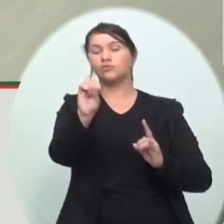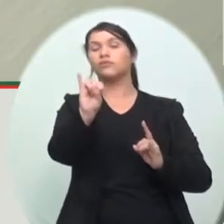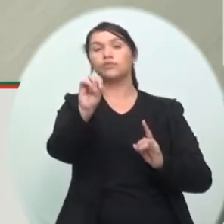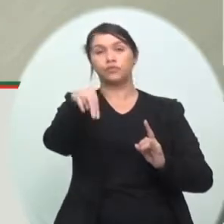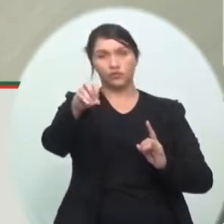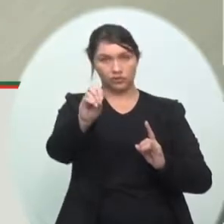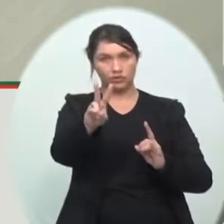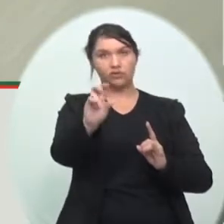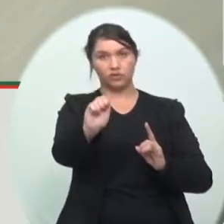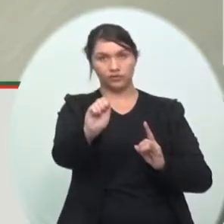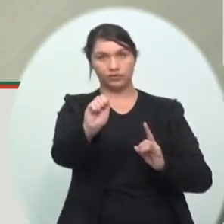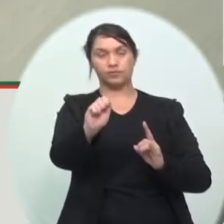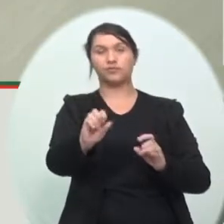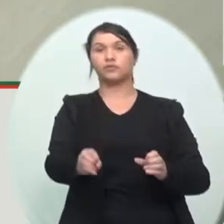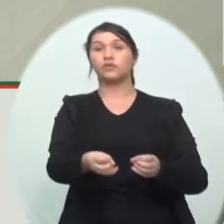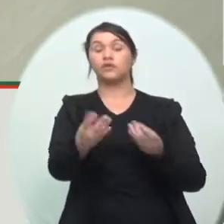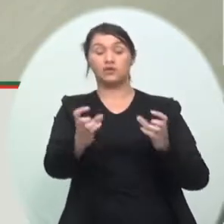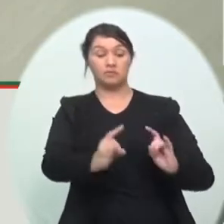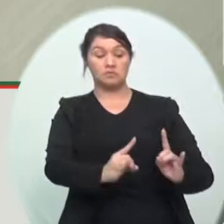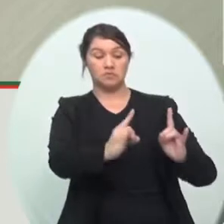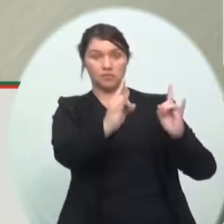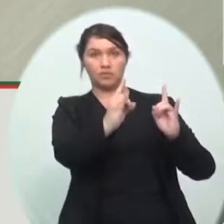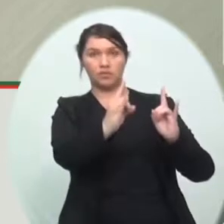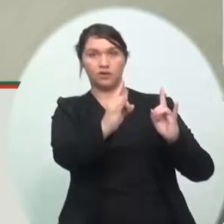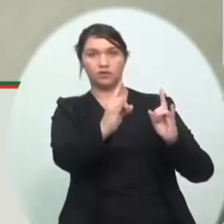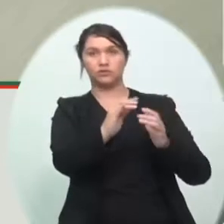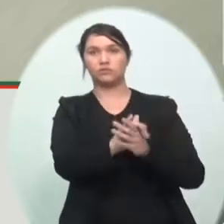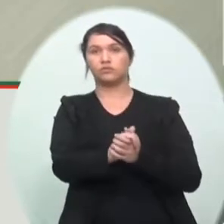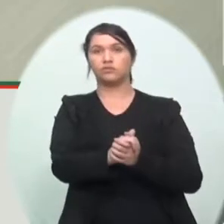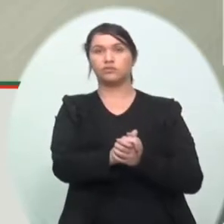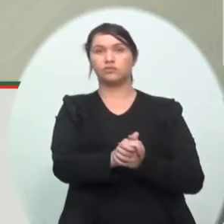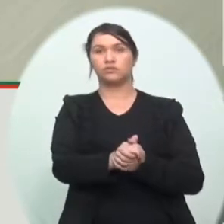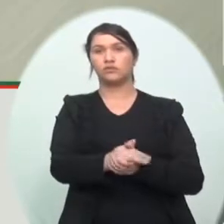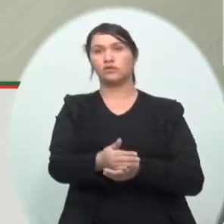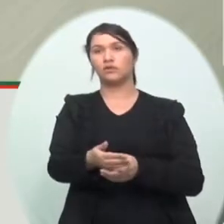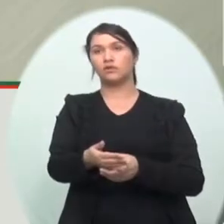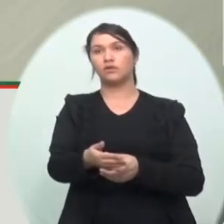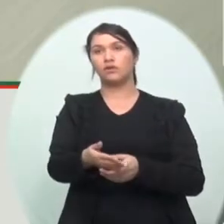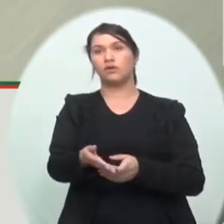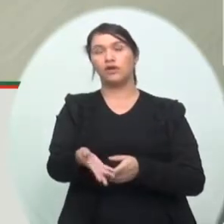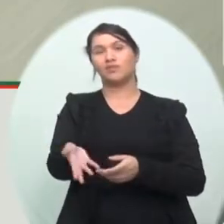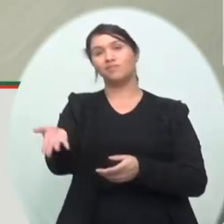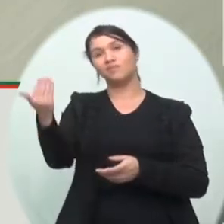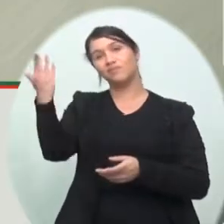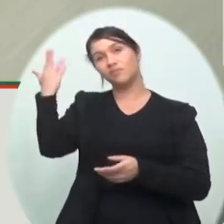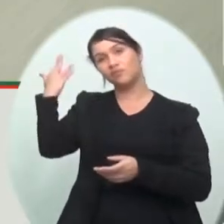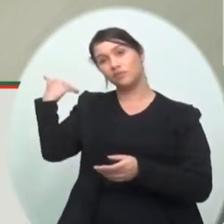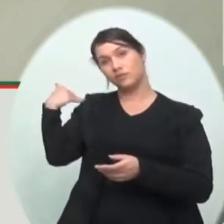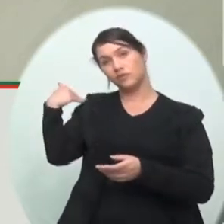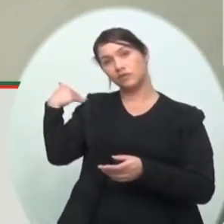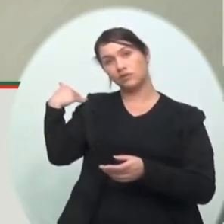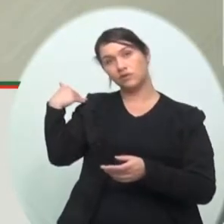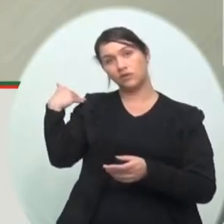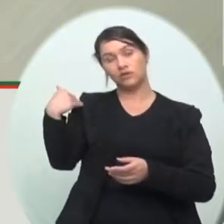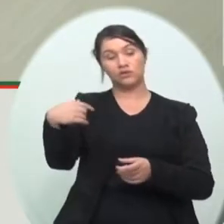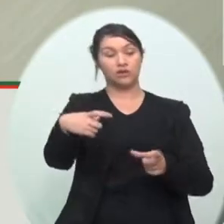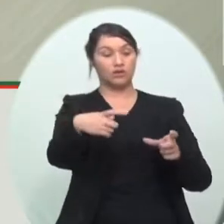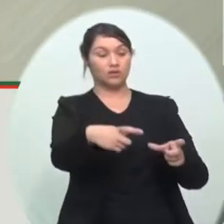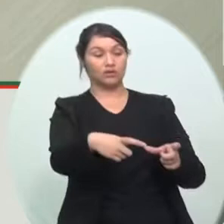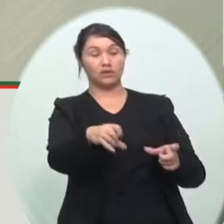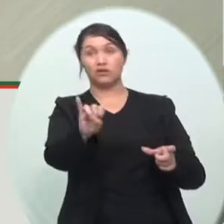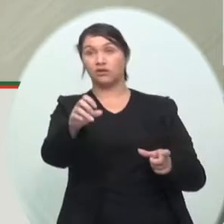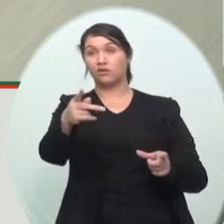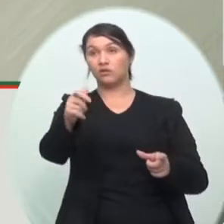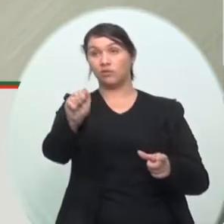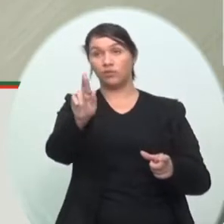Inova.sc. Esse prédio vai ficar numa área que era do IPAR, que foi doada para o Estado. Tá? Ele está nos